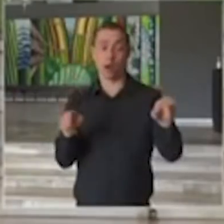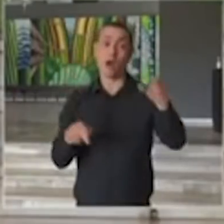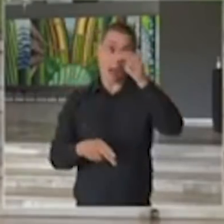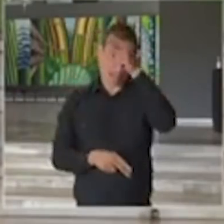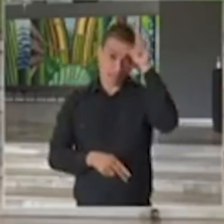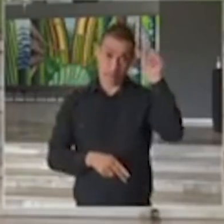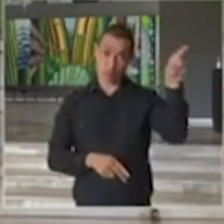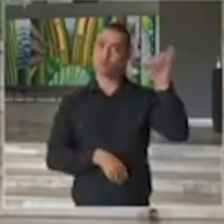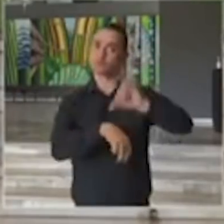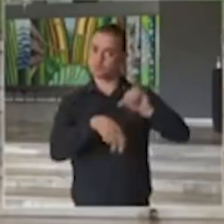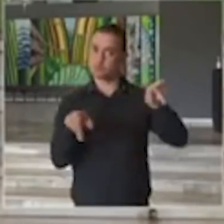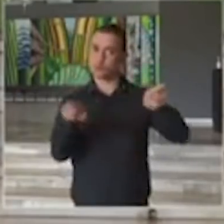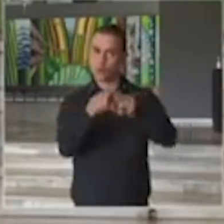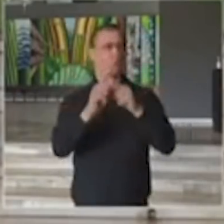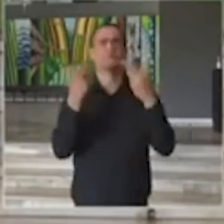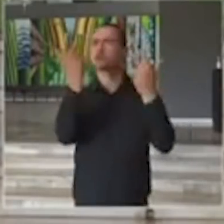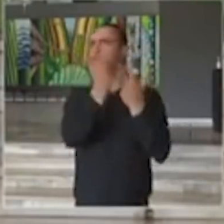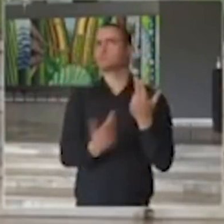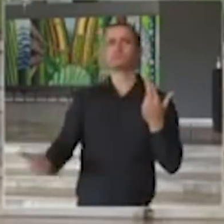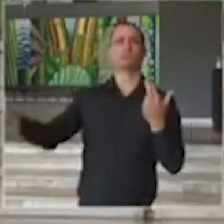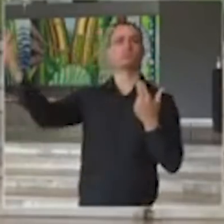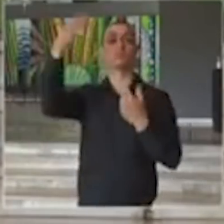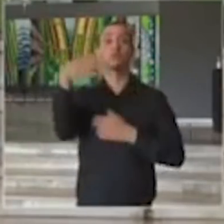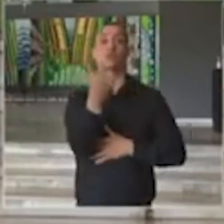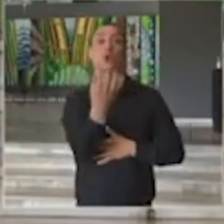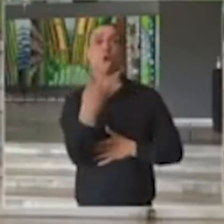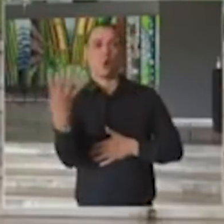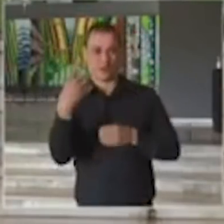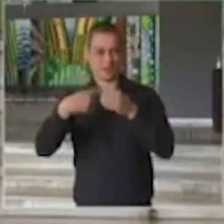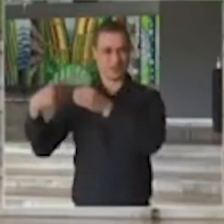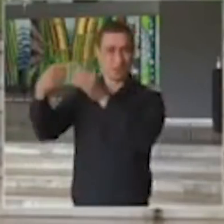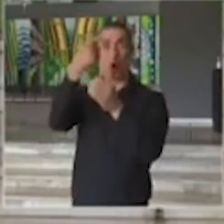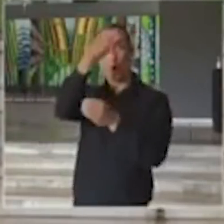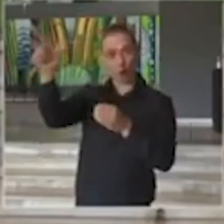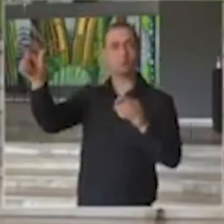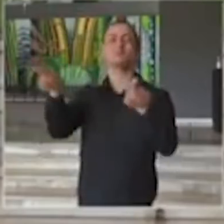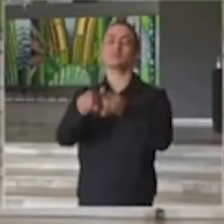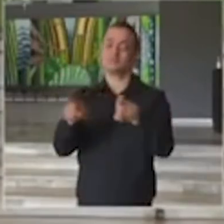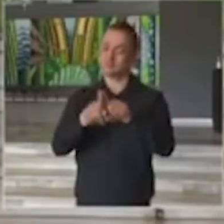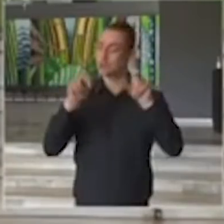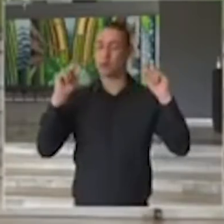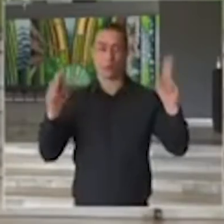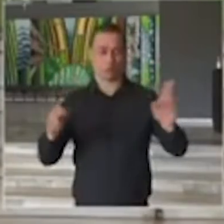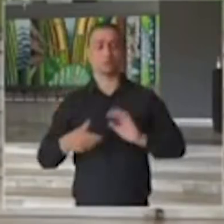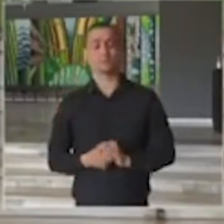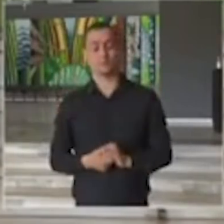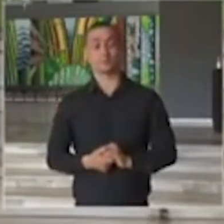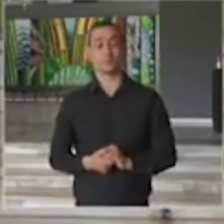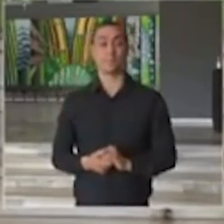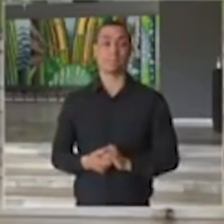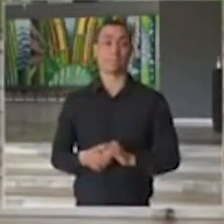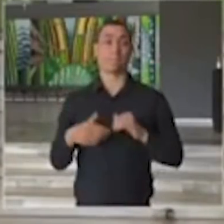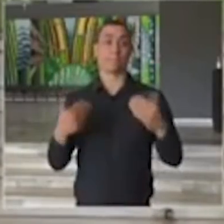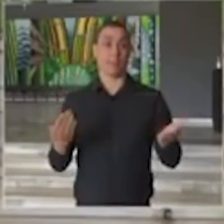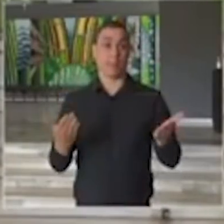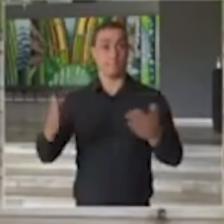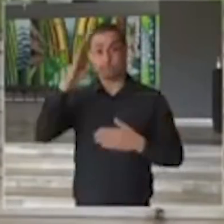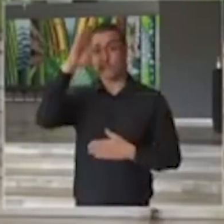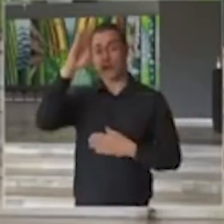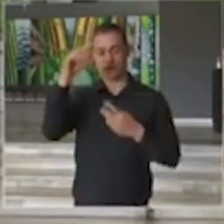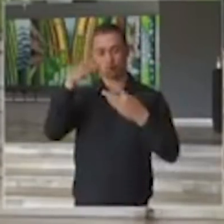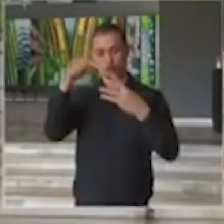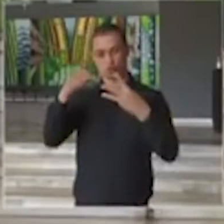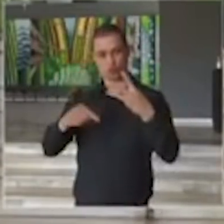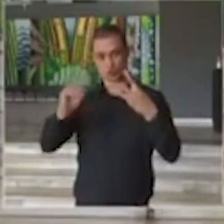na prefeitura da capital assim como todos os demais 644 cidades do estado de são paulo os três